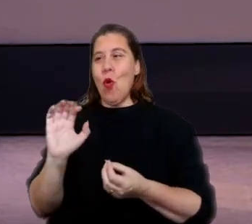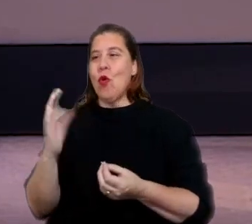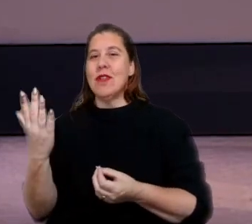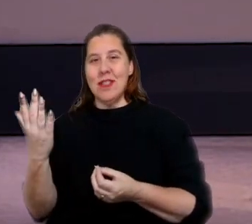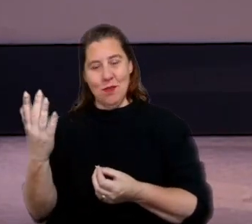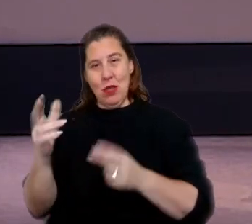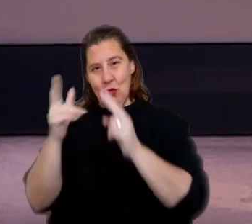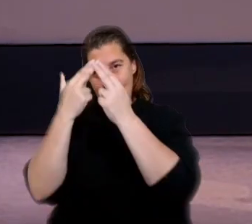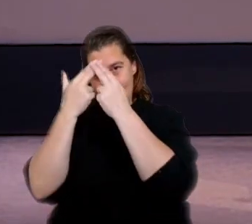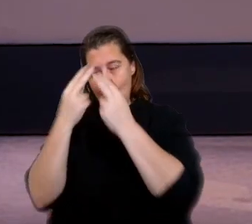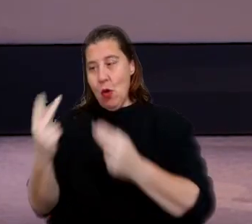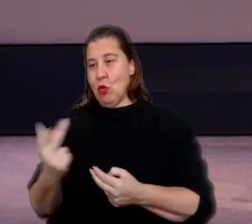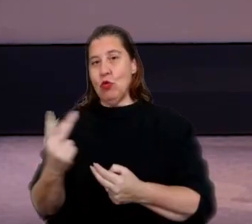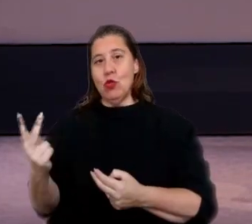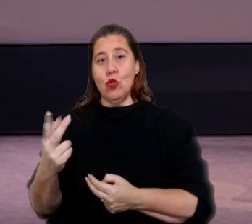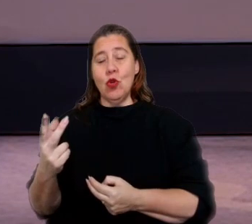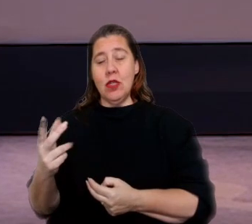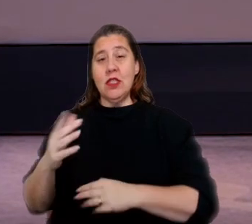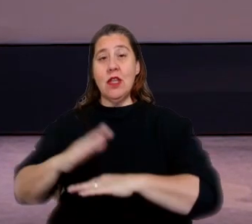potencialmente traumática, né?